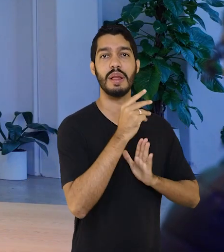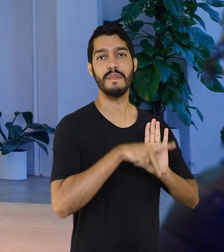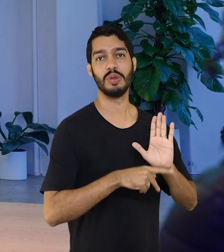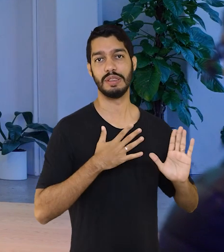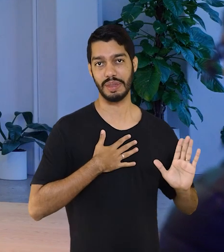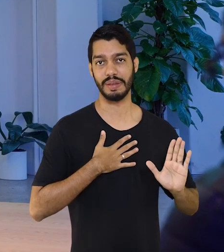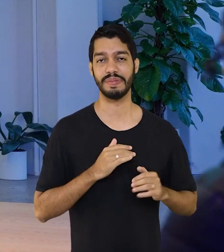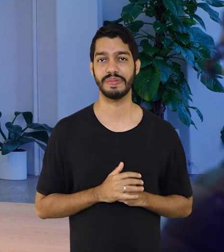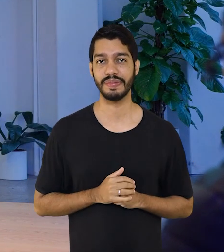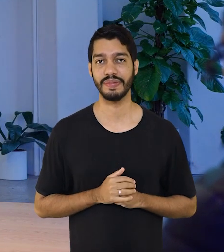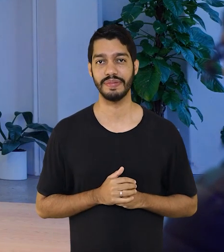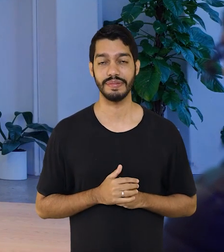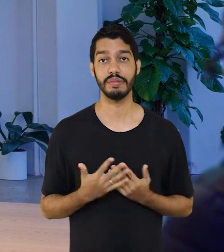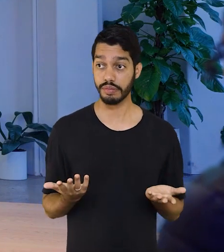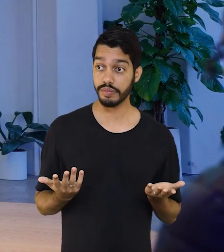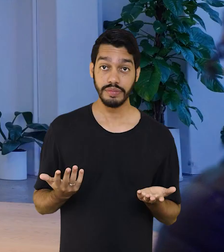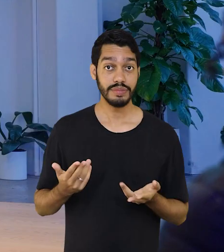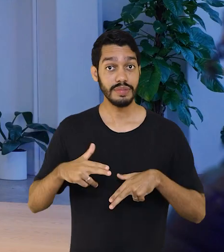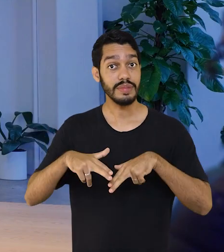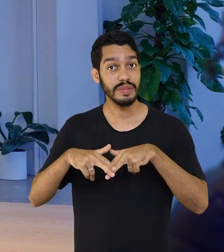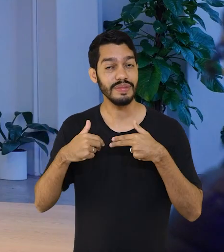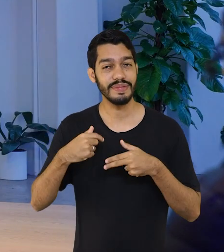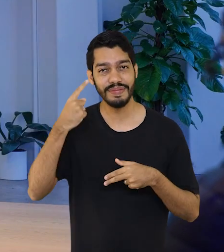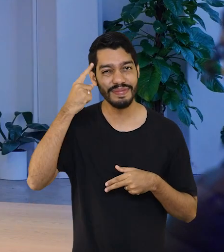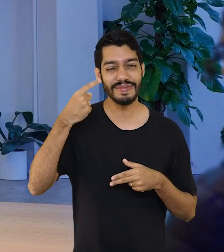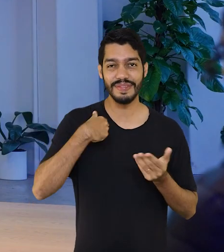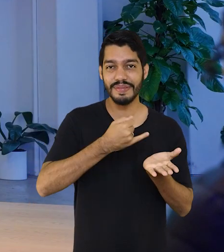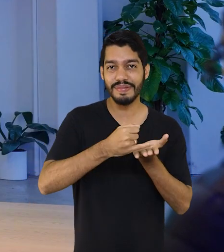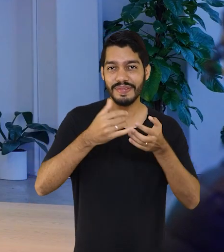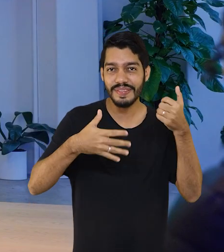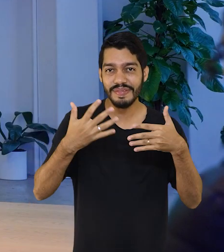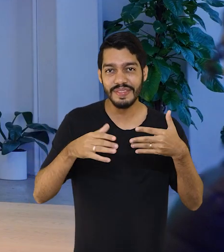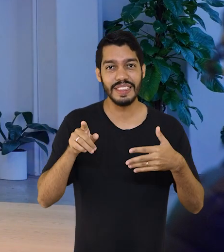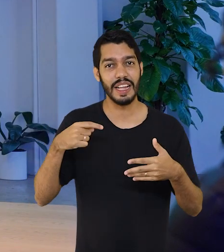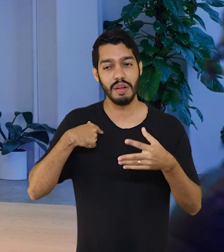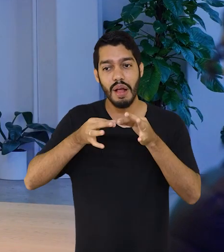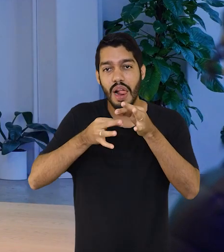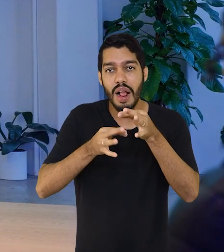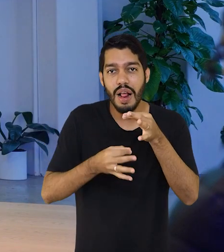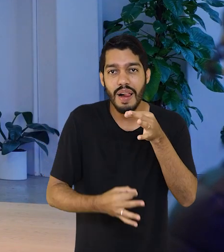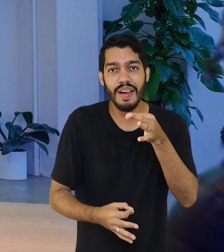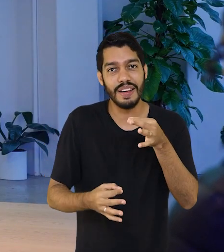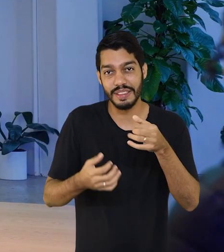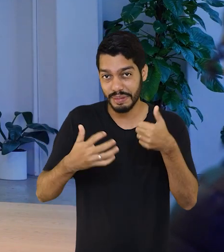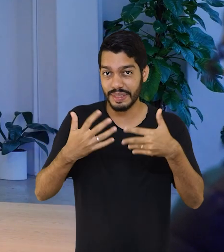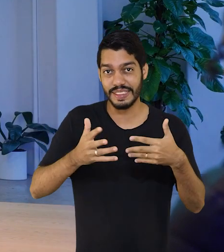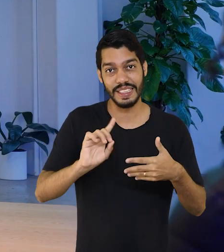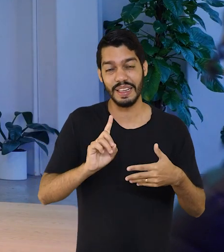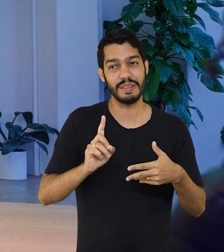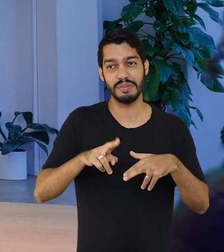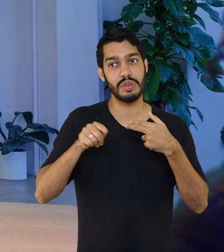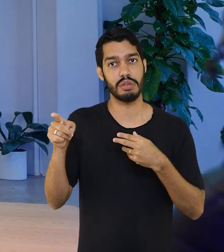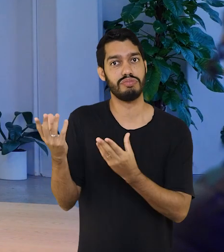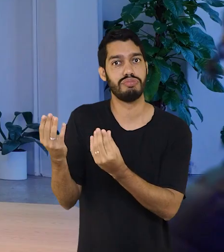Então, um comentário. É por isso que ele, quando eu estava introduzindo ele, eu não queria ficar muito extensa, né? Porque senão fica